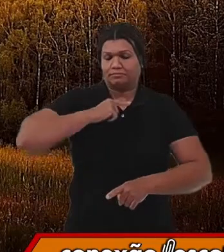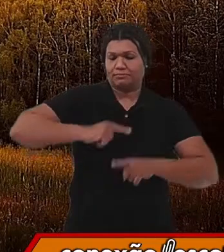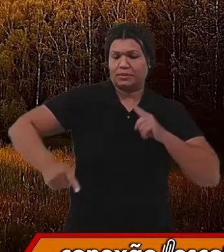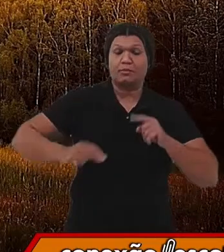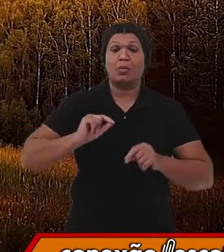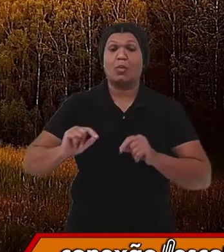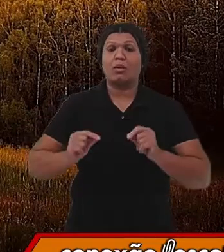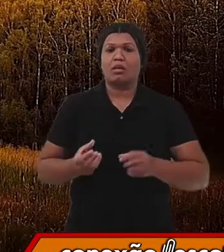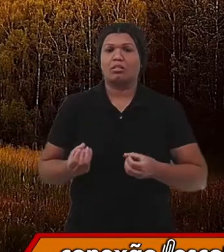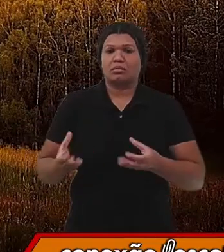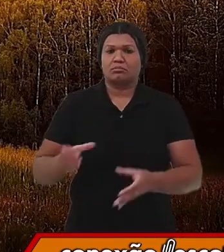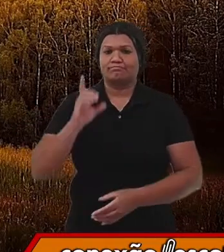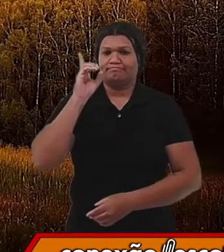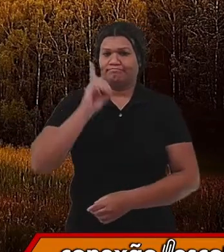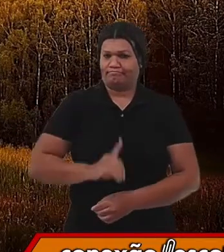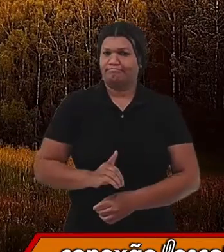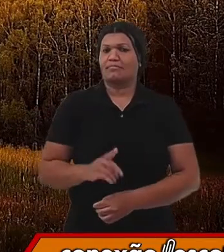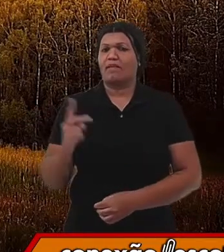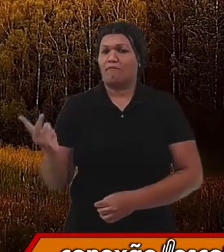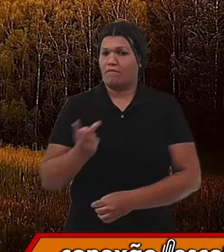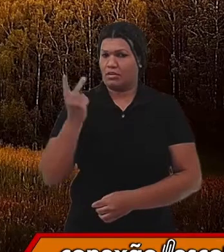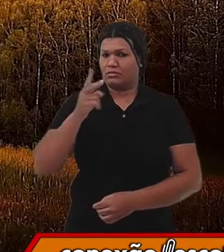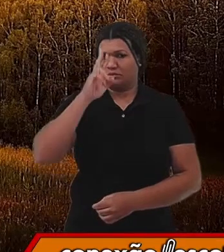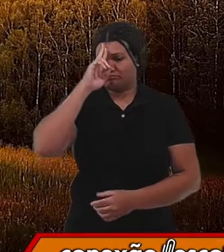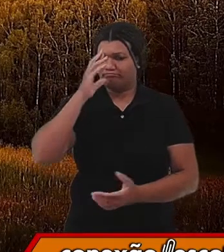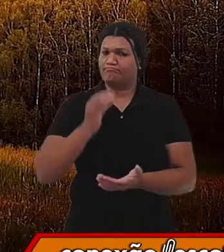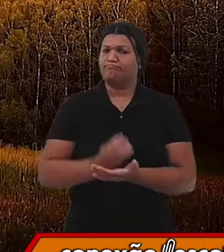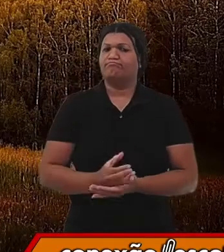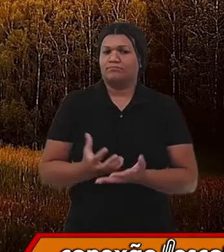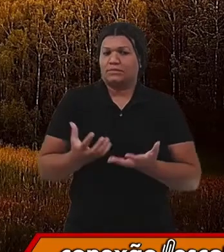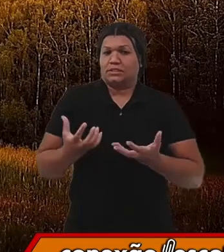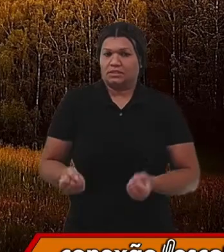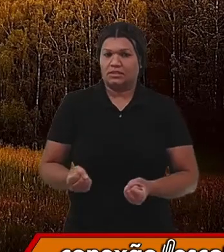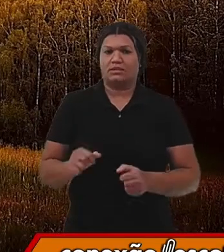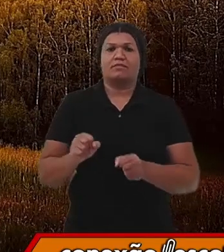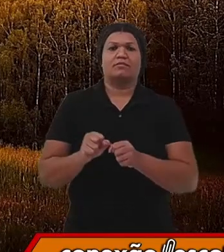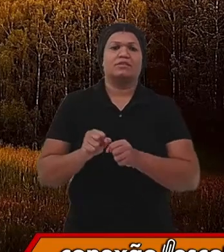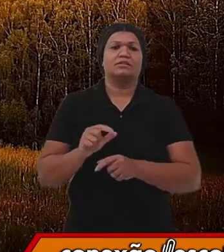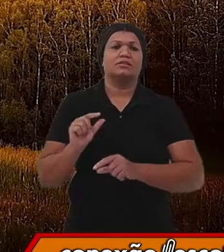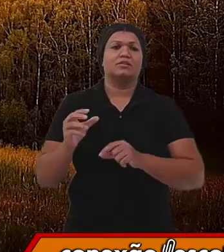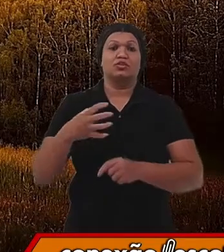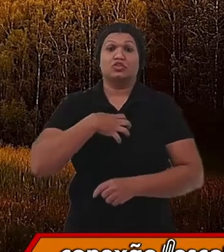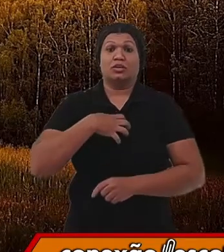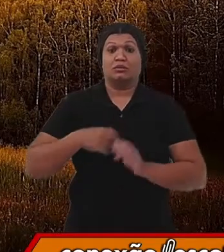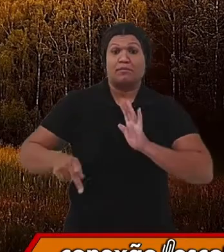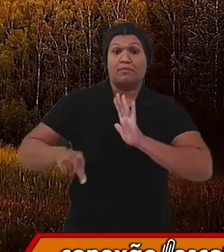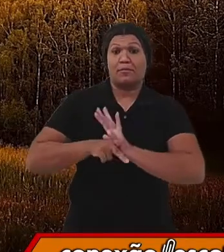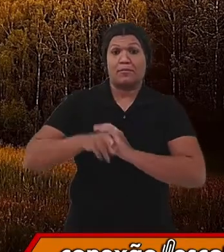e de valorização daquilo que eles traziam como cultura.